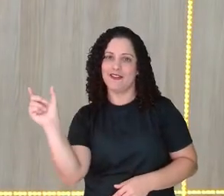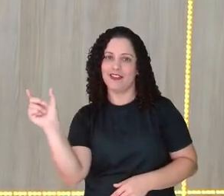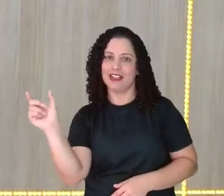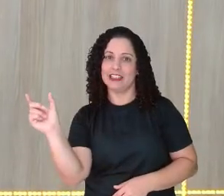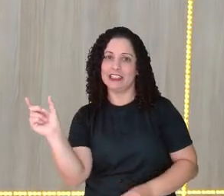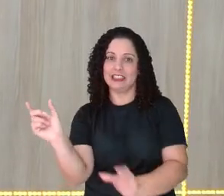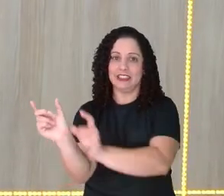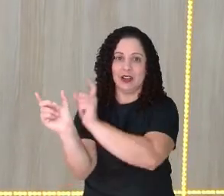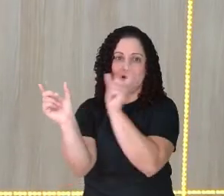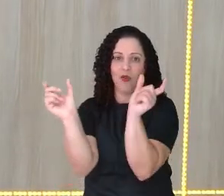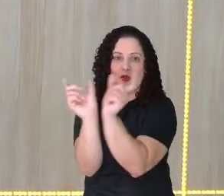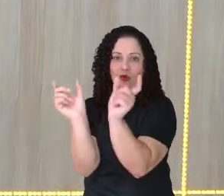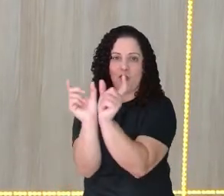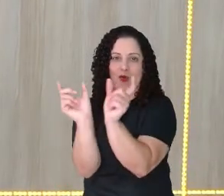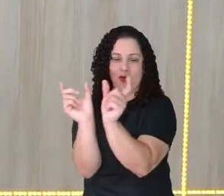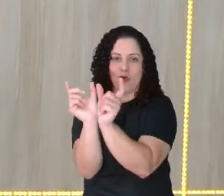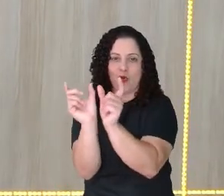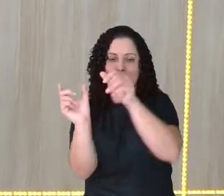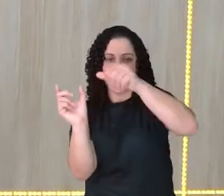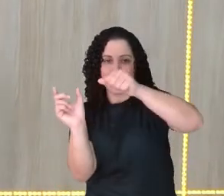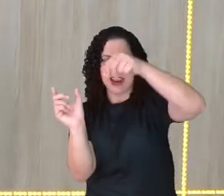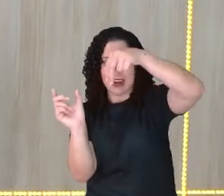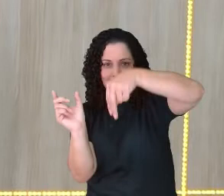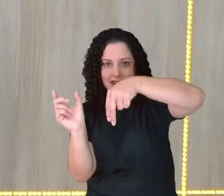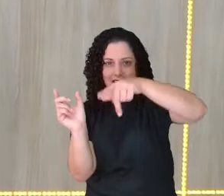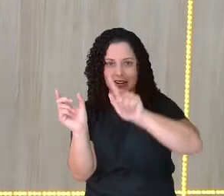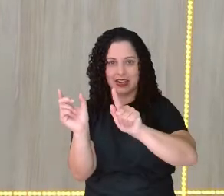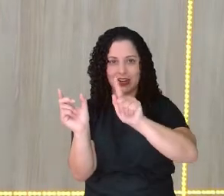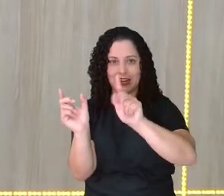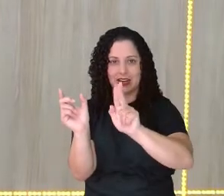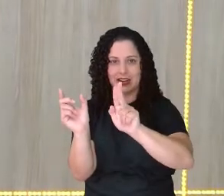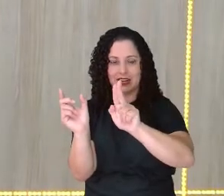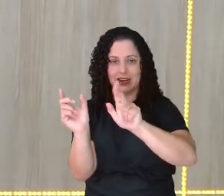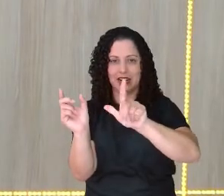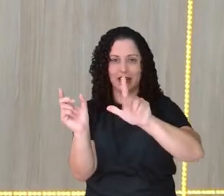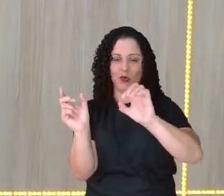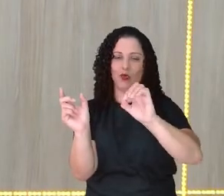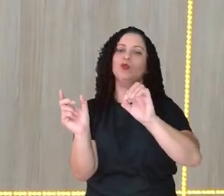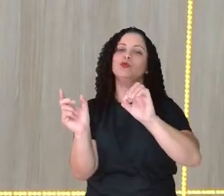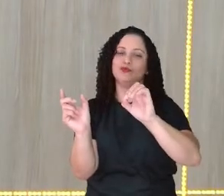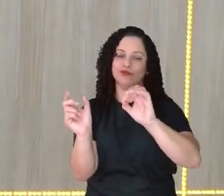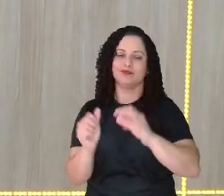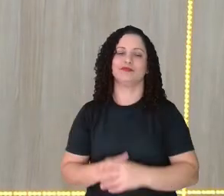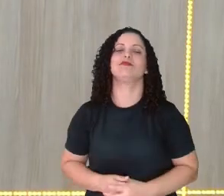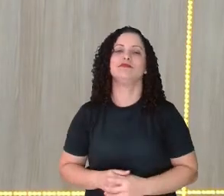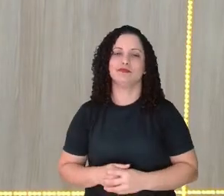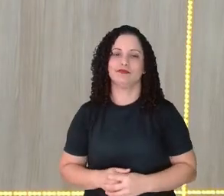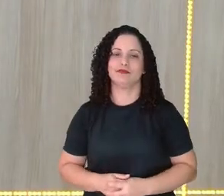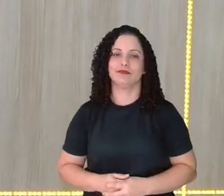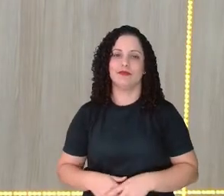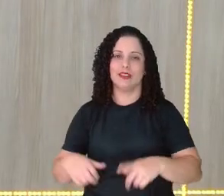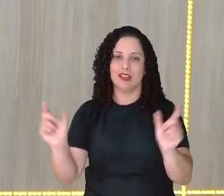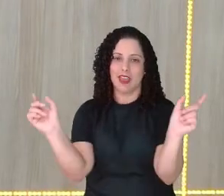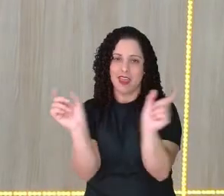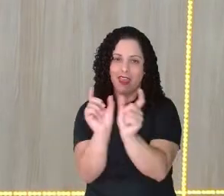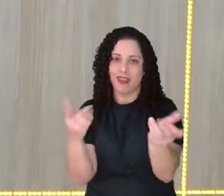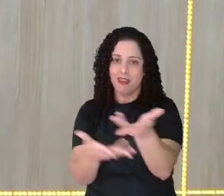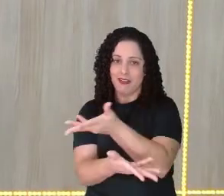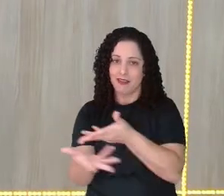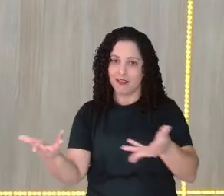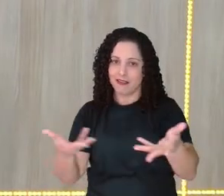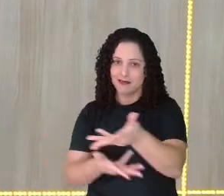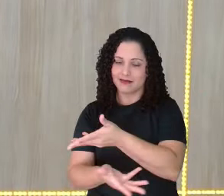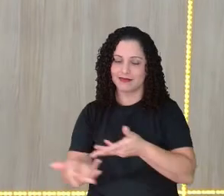ao número de lados, e a gente vai ter também um sufixo, que é o número que vem depois, associando aí ao número de